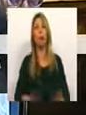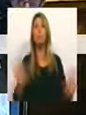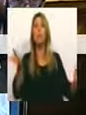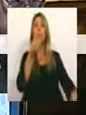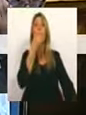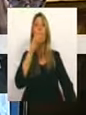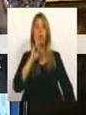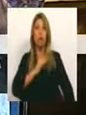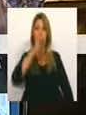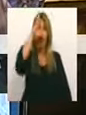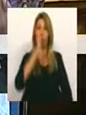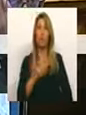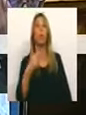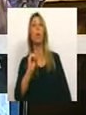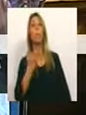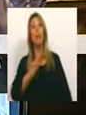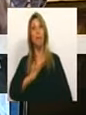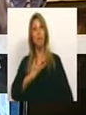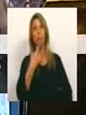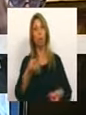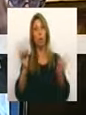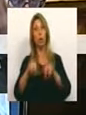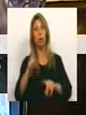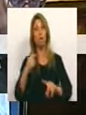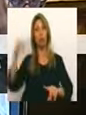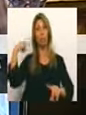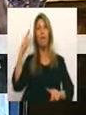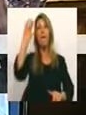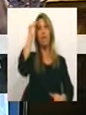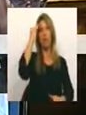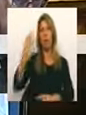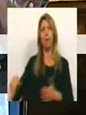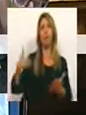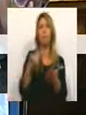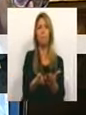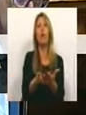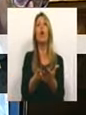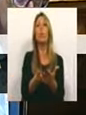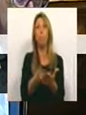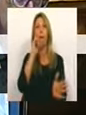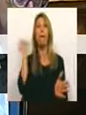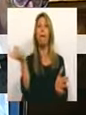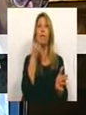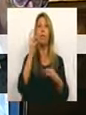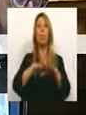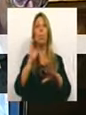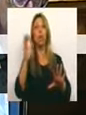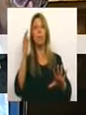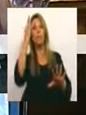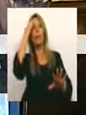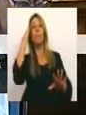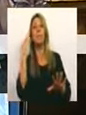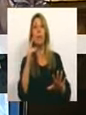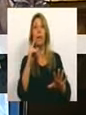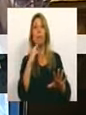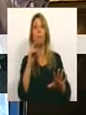PSD reapresentou no passado mês de fevereiro a proposta de revisão às incapacidades no Código Civil,